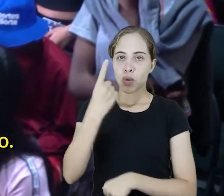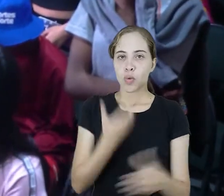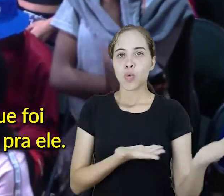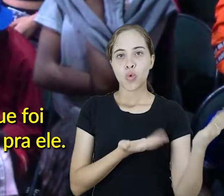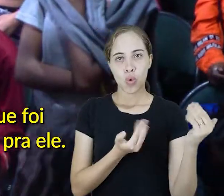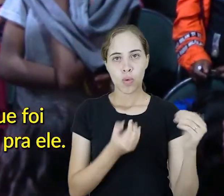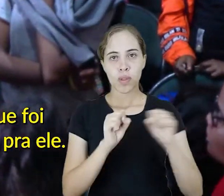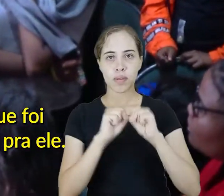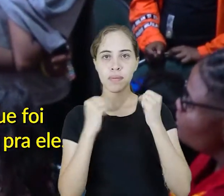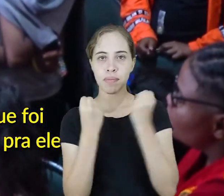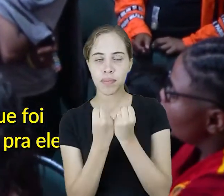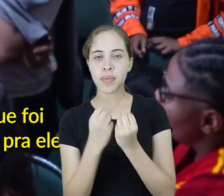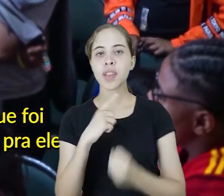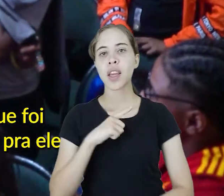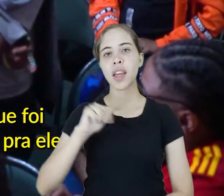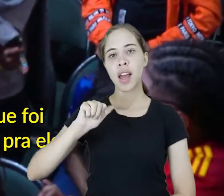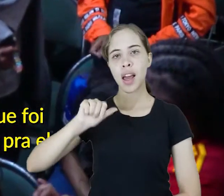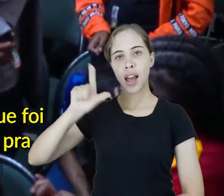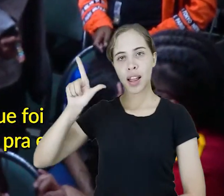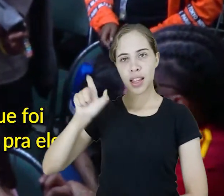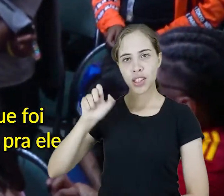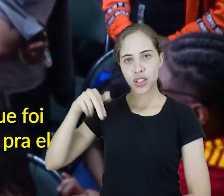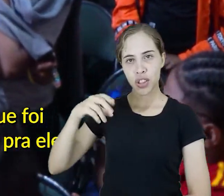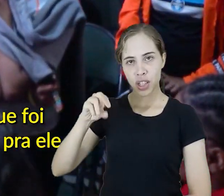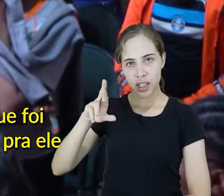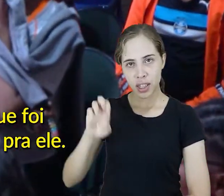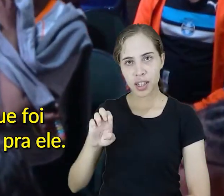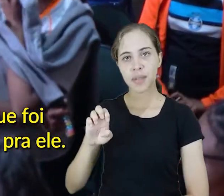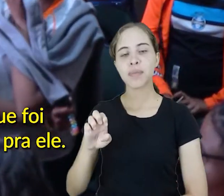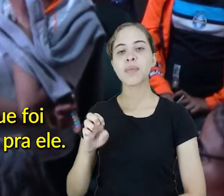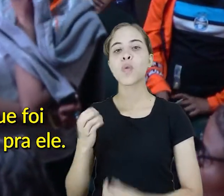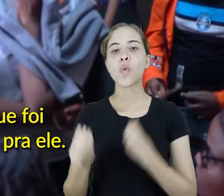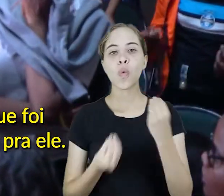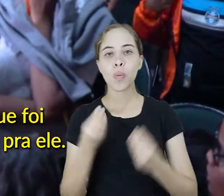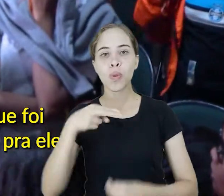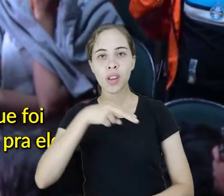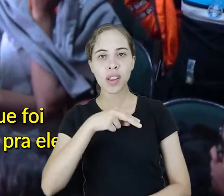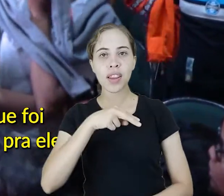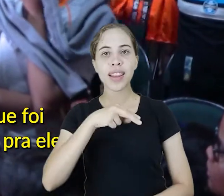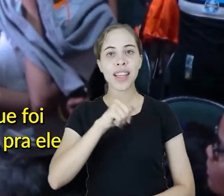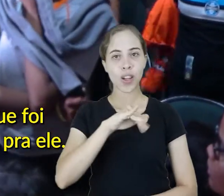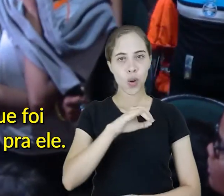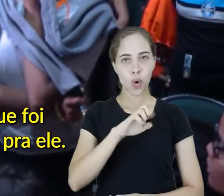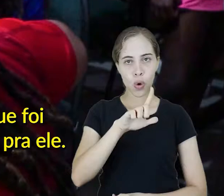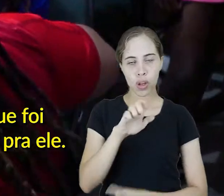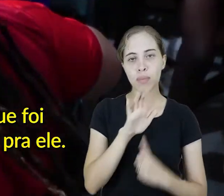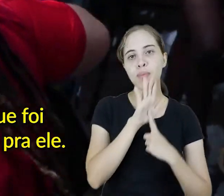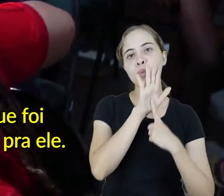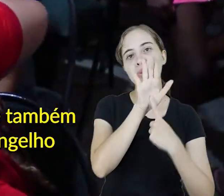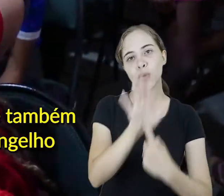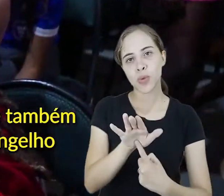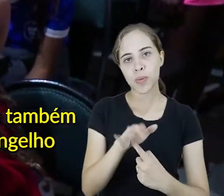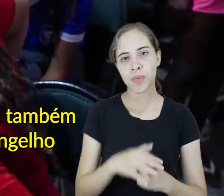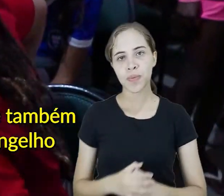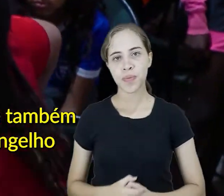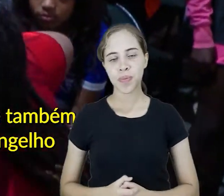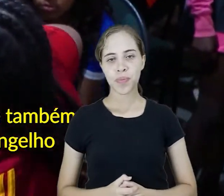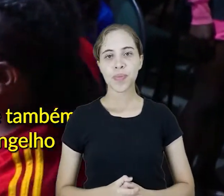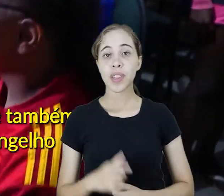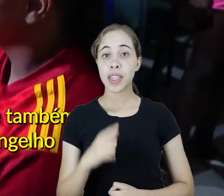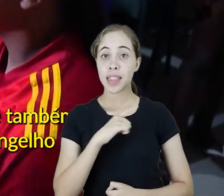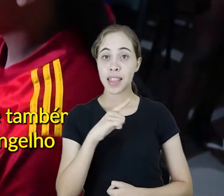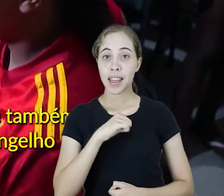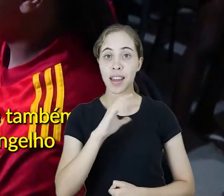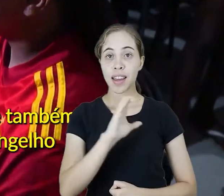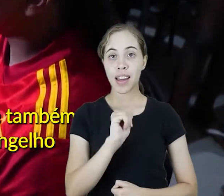seminário. Aí tem o Alexandre, que foi a Nicole que apresentou para ele. E nós temos a